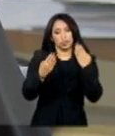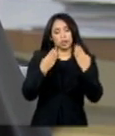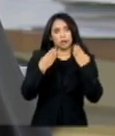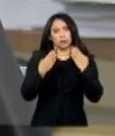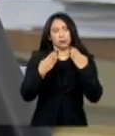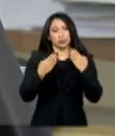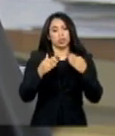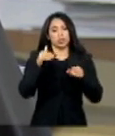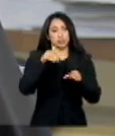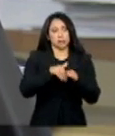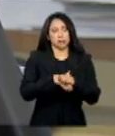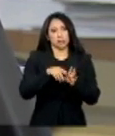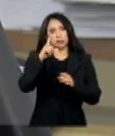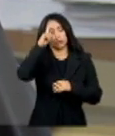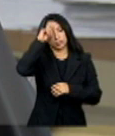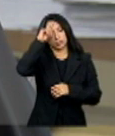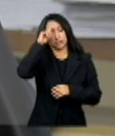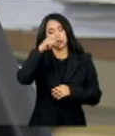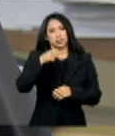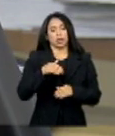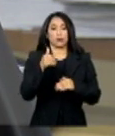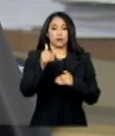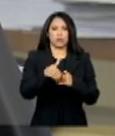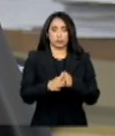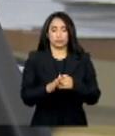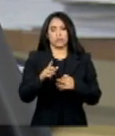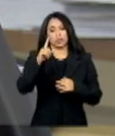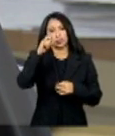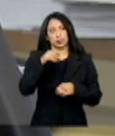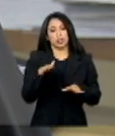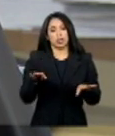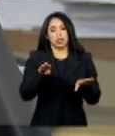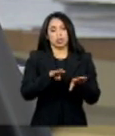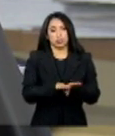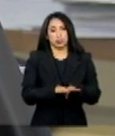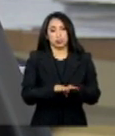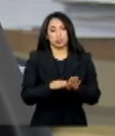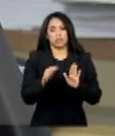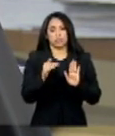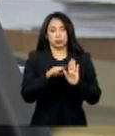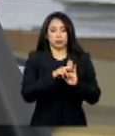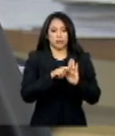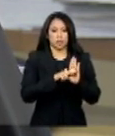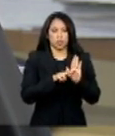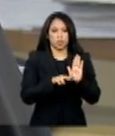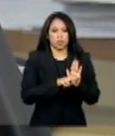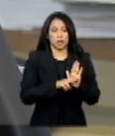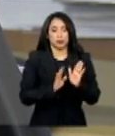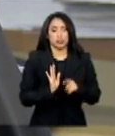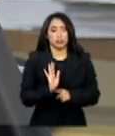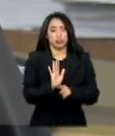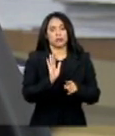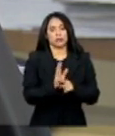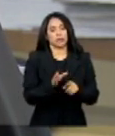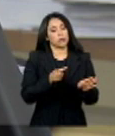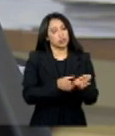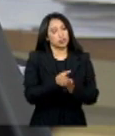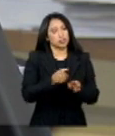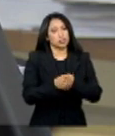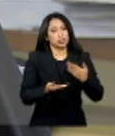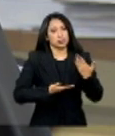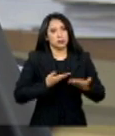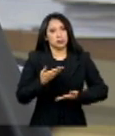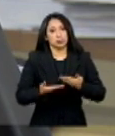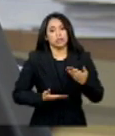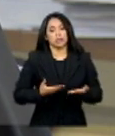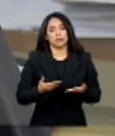ou ambulatorial inclusão em programa oficial ou comunitário de auxílio orientação e tratamento ao